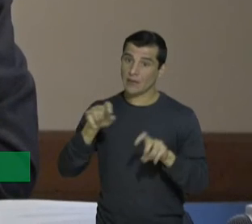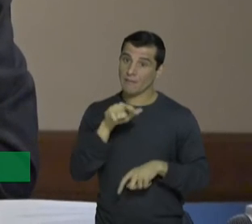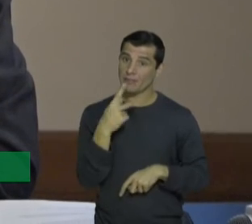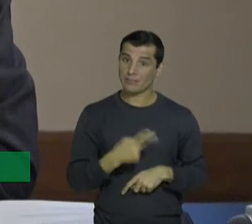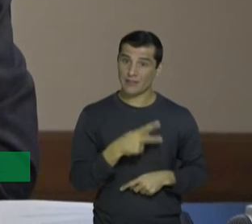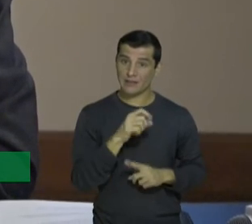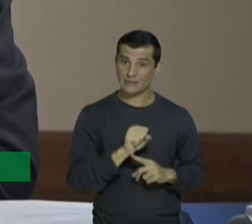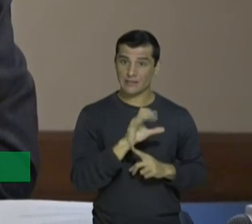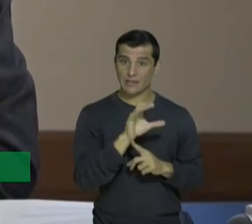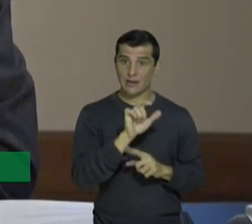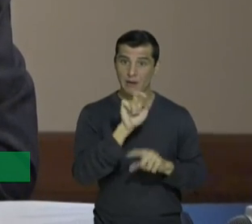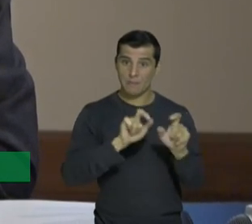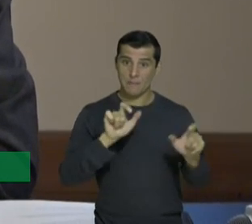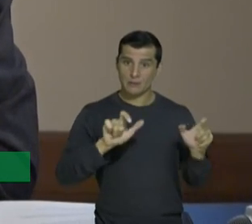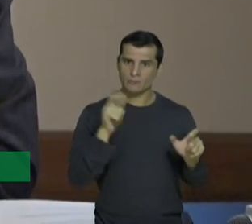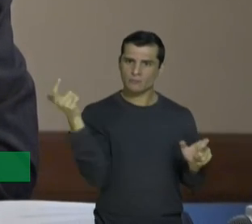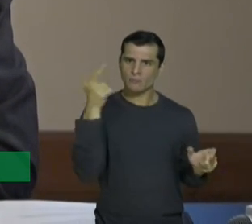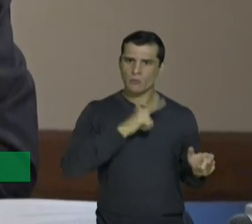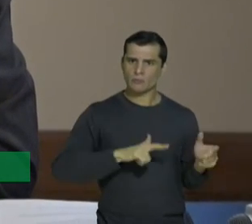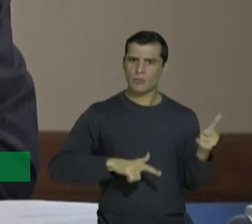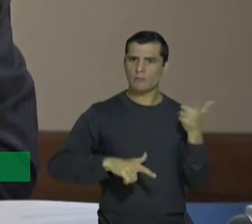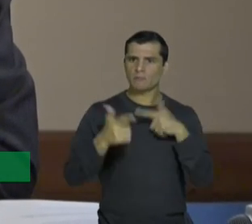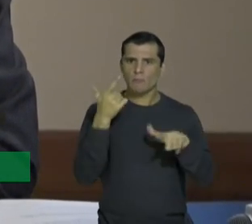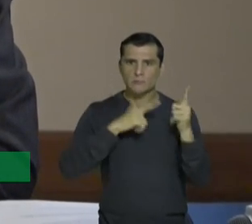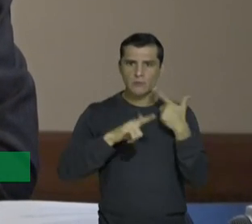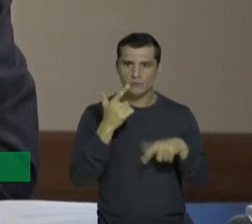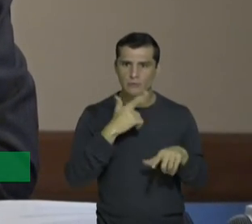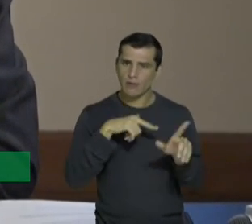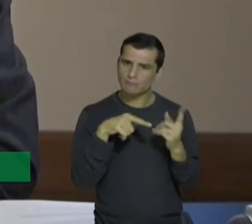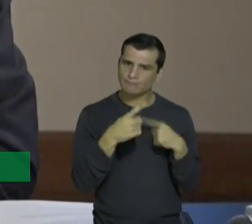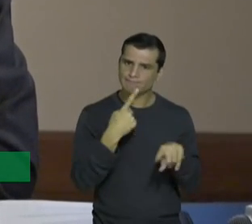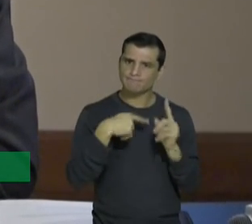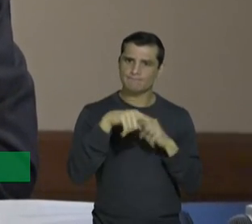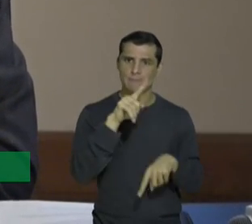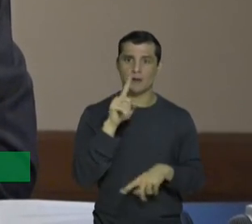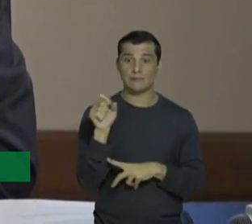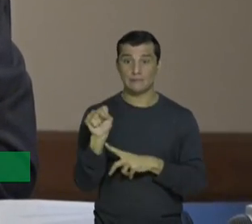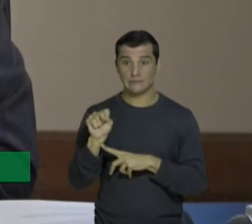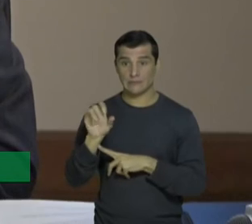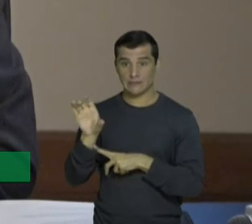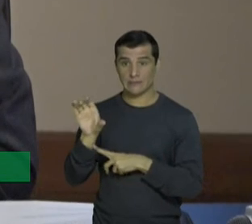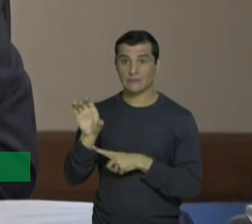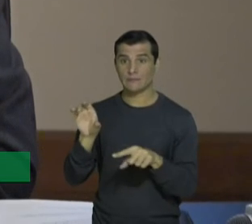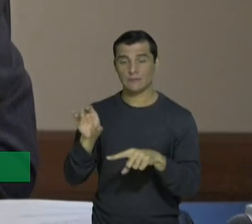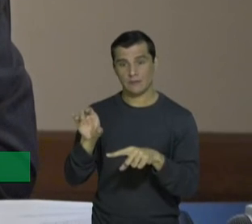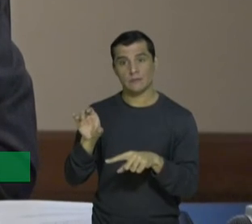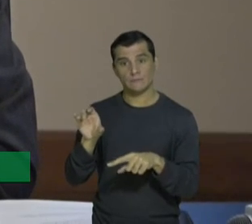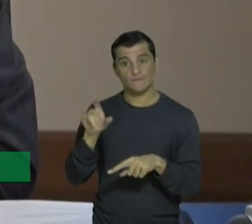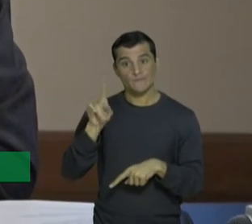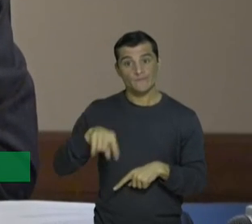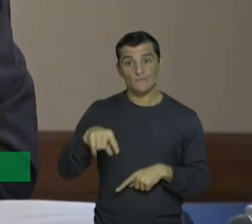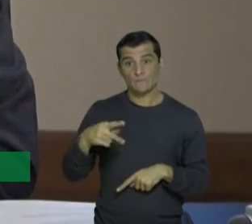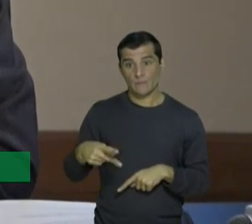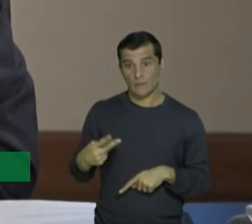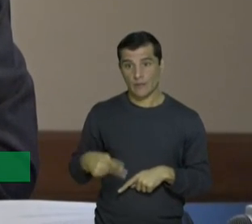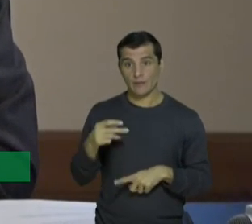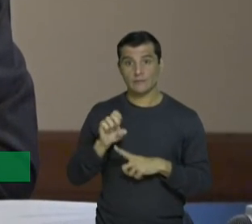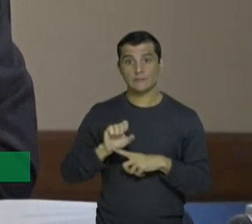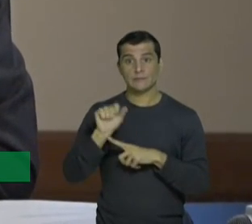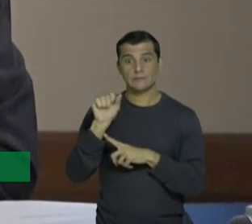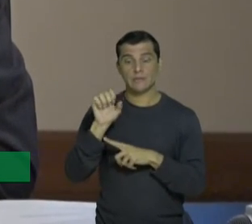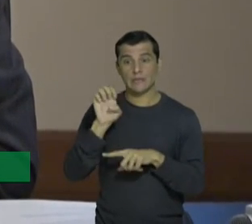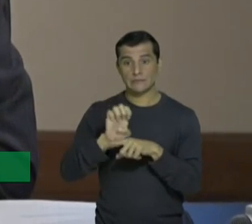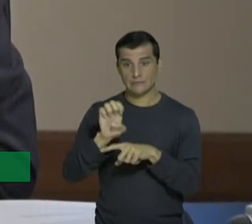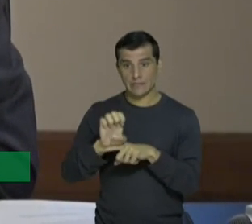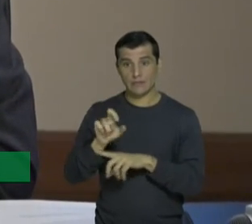para fazer as coisas acontecerem Santa Catarina Eu repito nós temos um um estado em que as